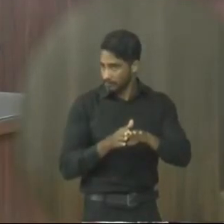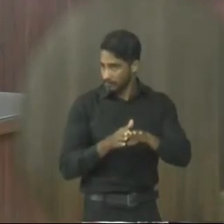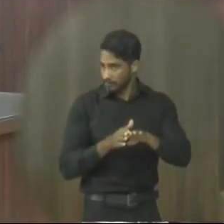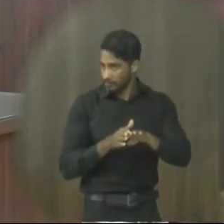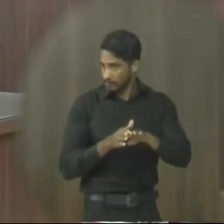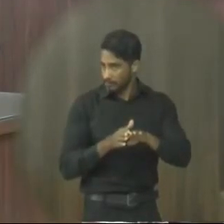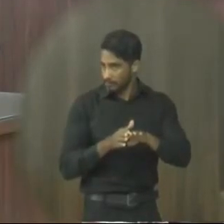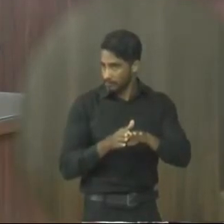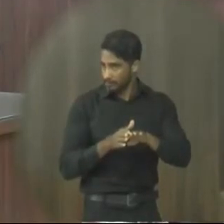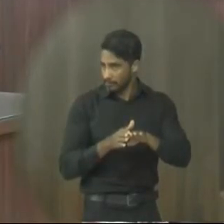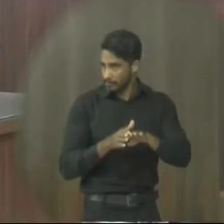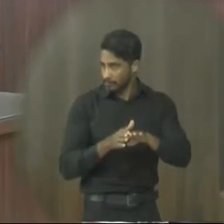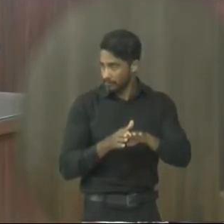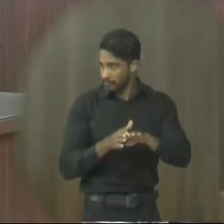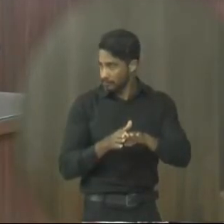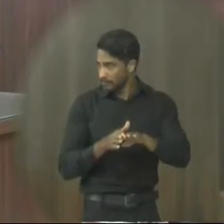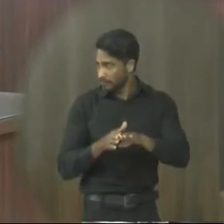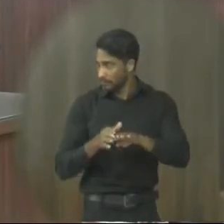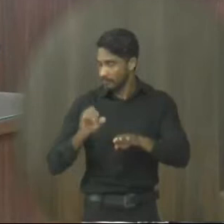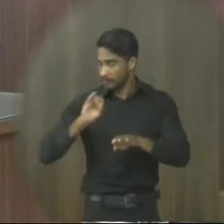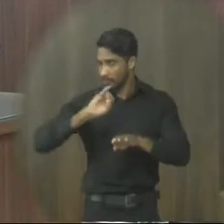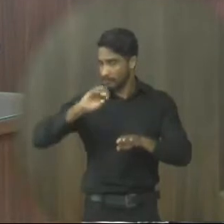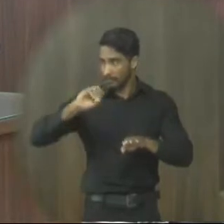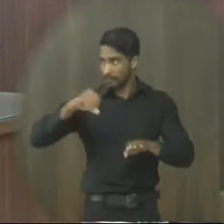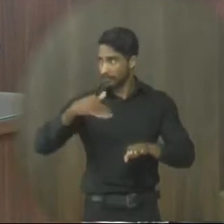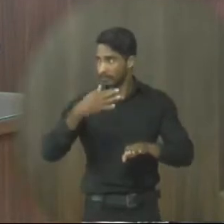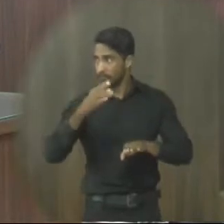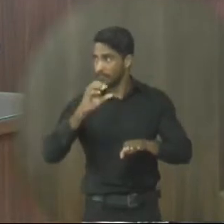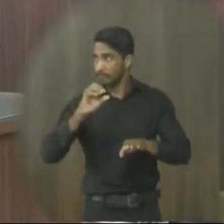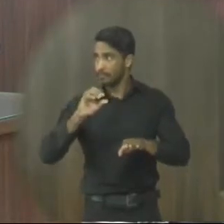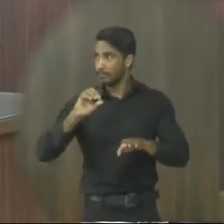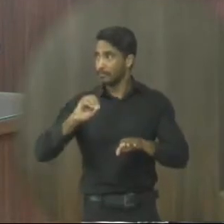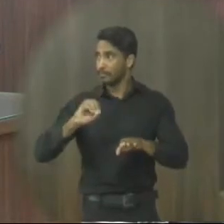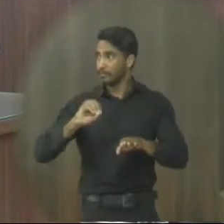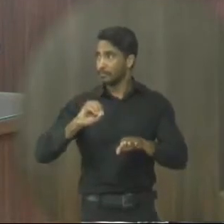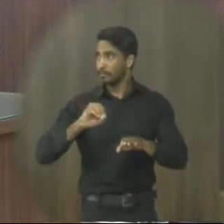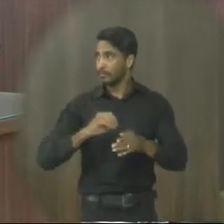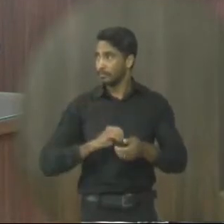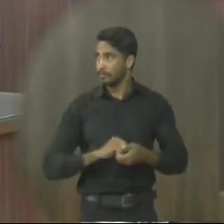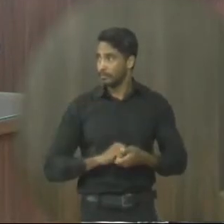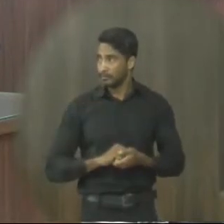Consultivo o maçom João Frederico de Menezes.